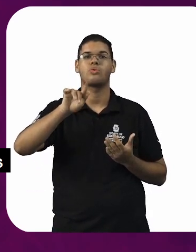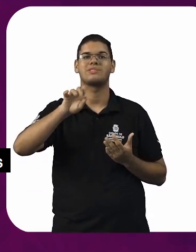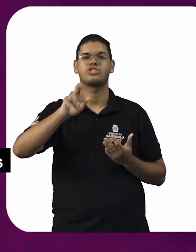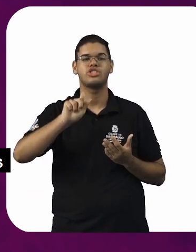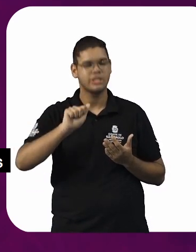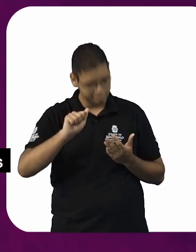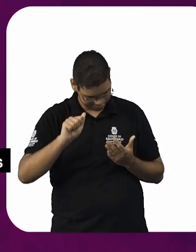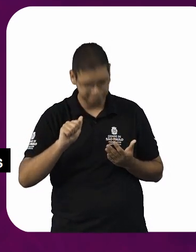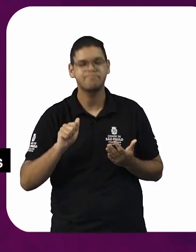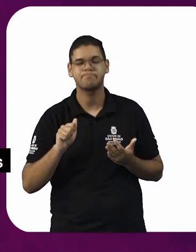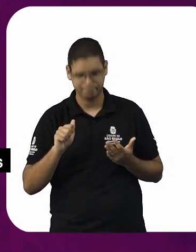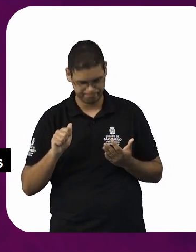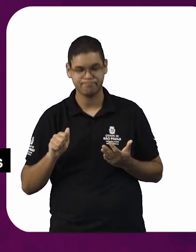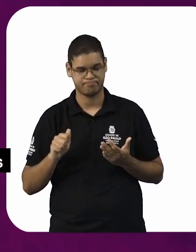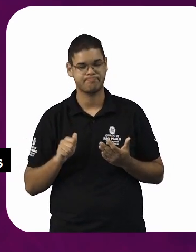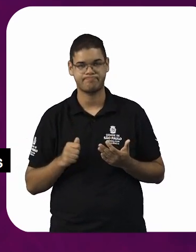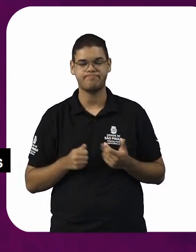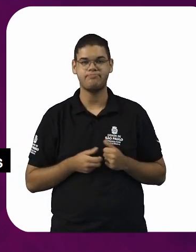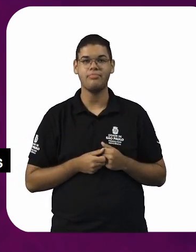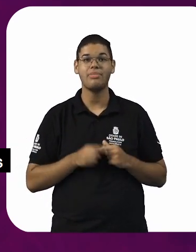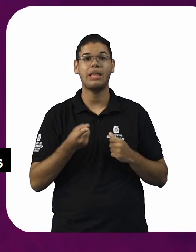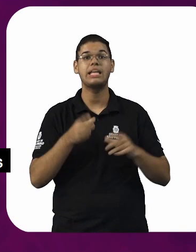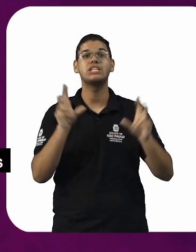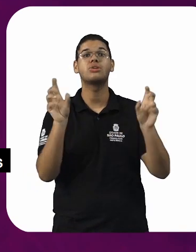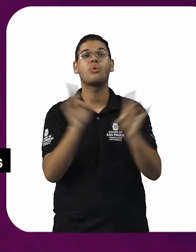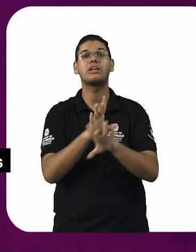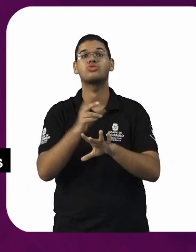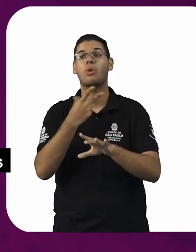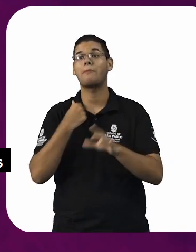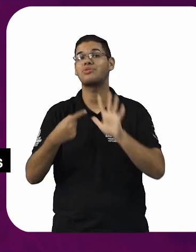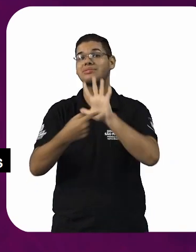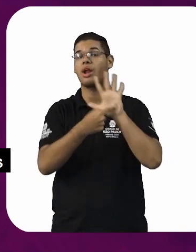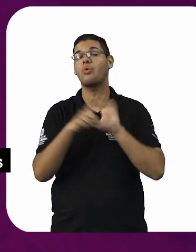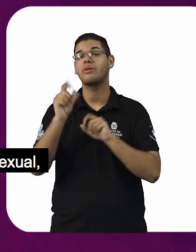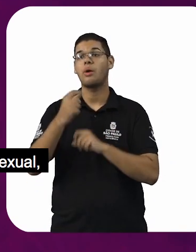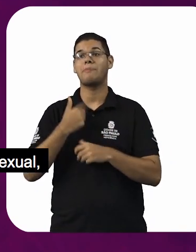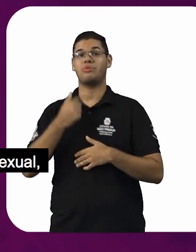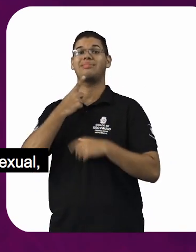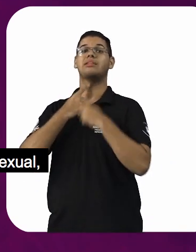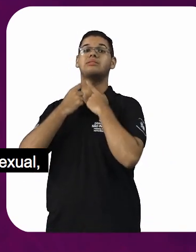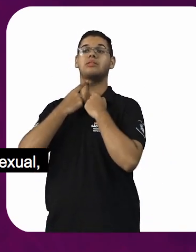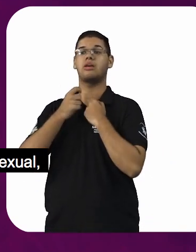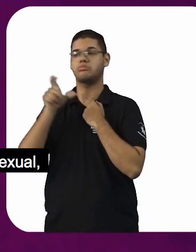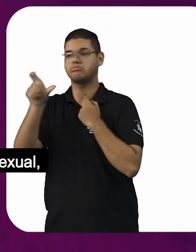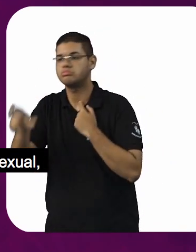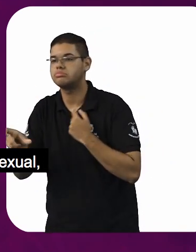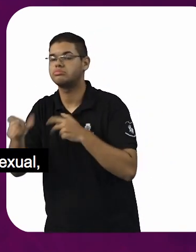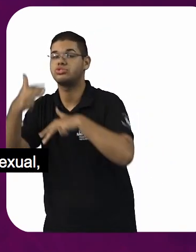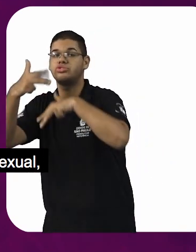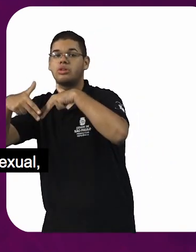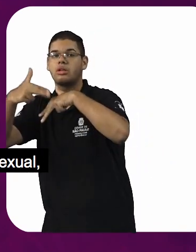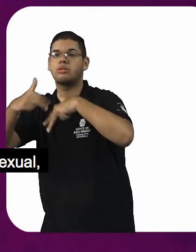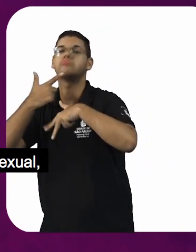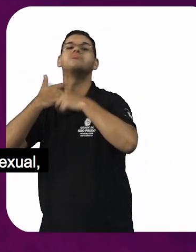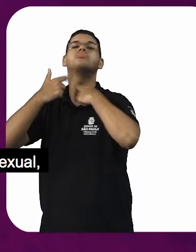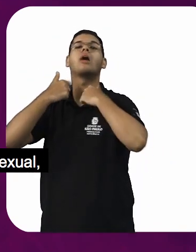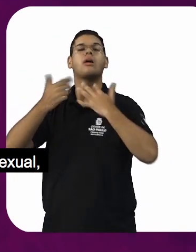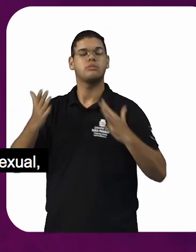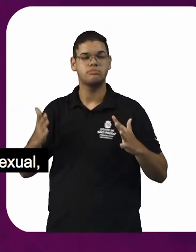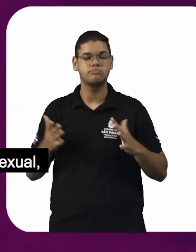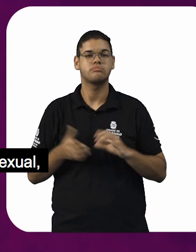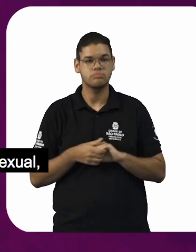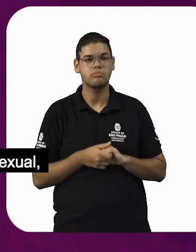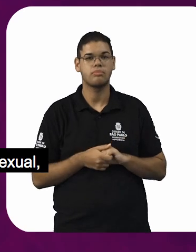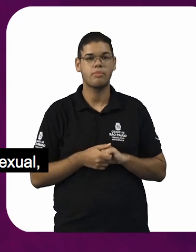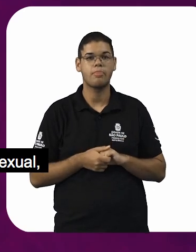É mais uma das formas de expressar desejo. Não expressar desejo É uma das formas, Uma com das formas, certeza. né? E Paulo as